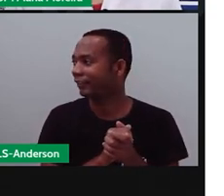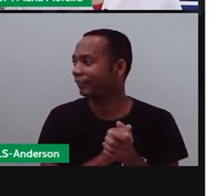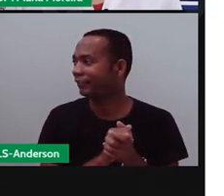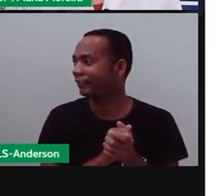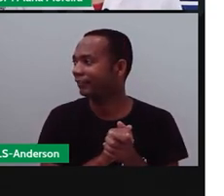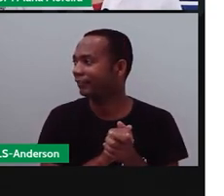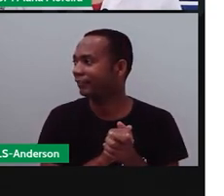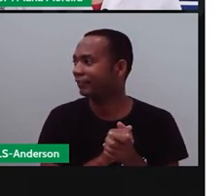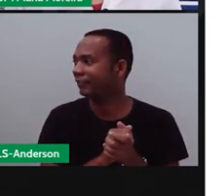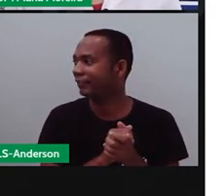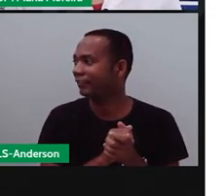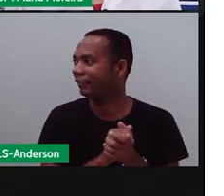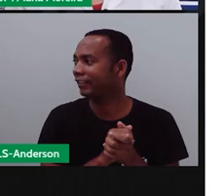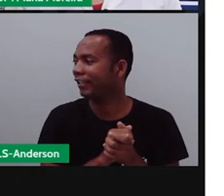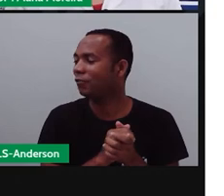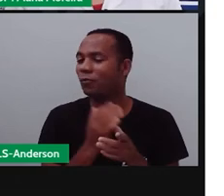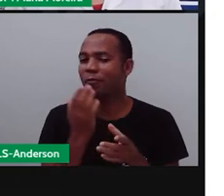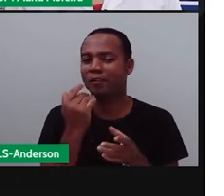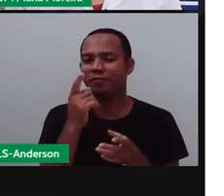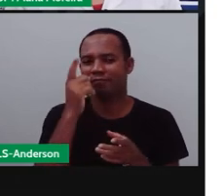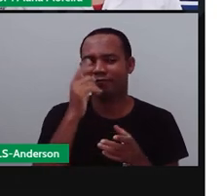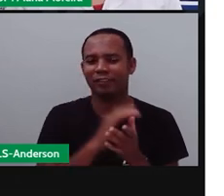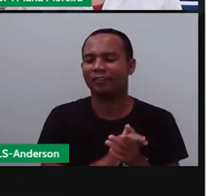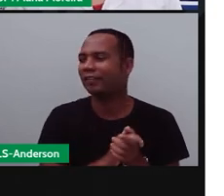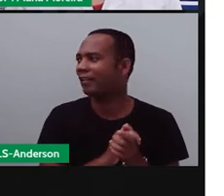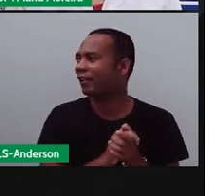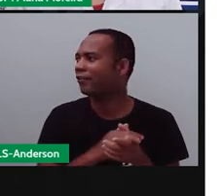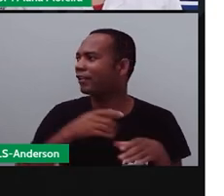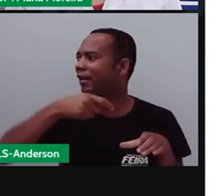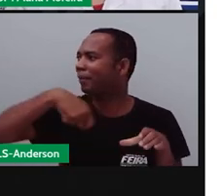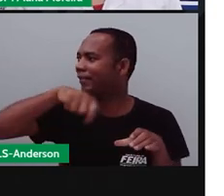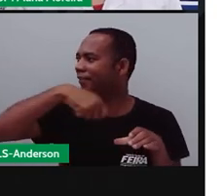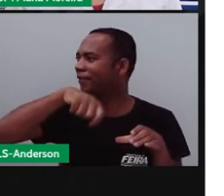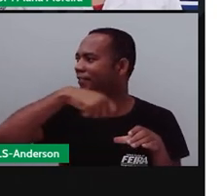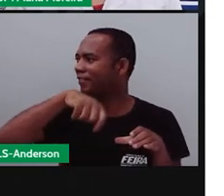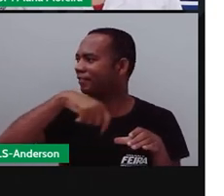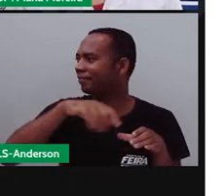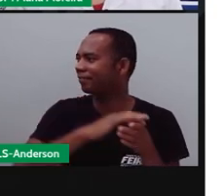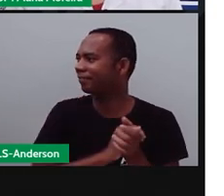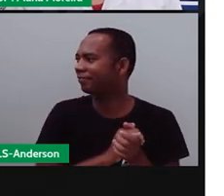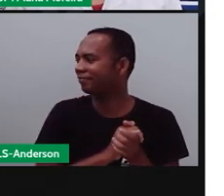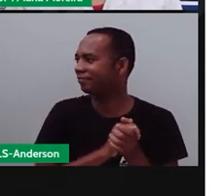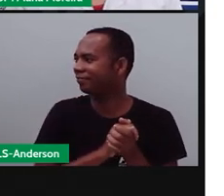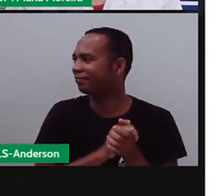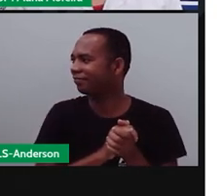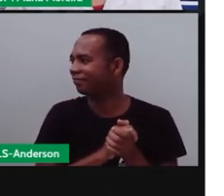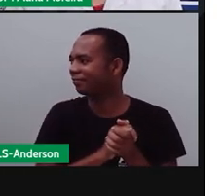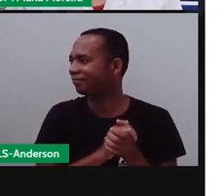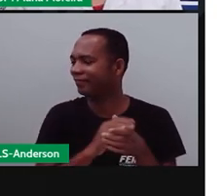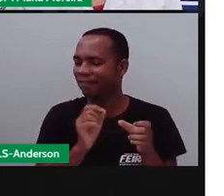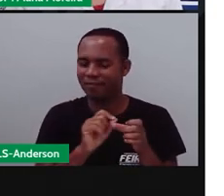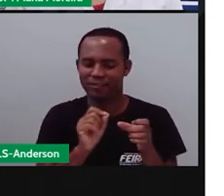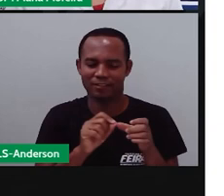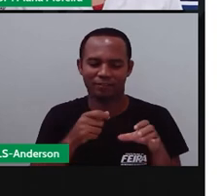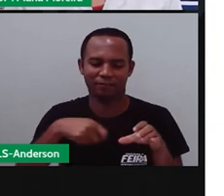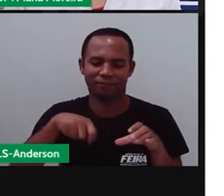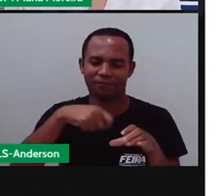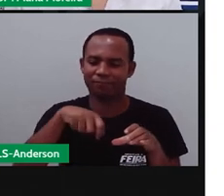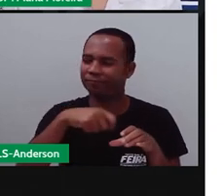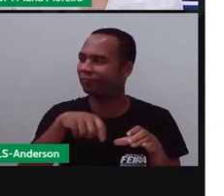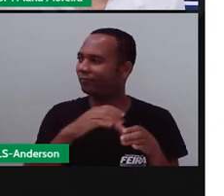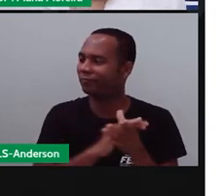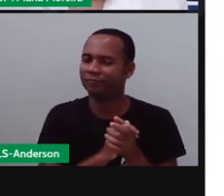Cuca? Poxa, você nunca comeu? Eu comi e aprendi a fazer. Ah, você queria aprender a fazer.